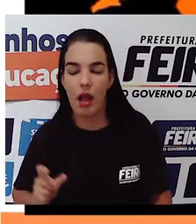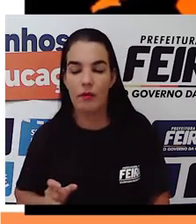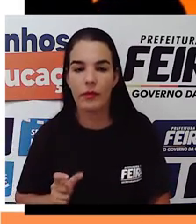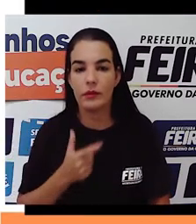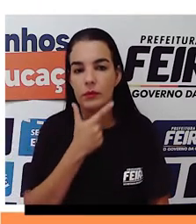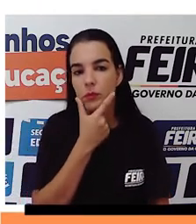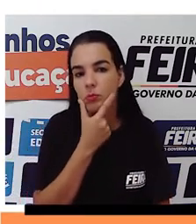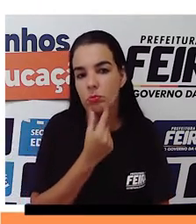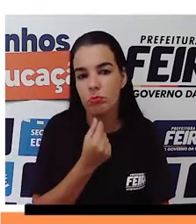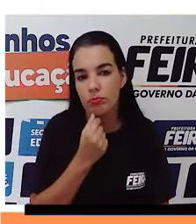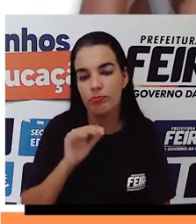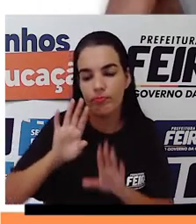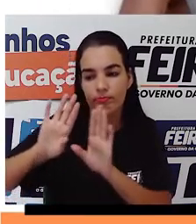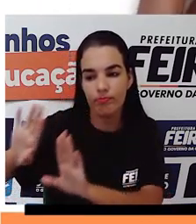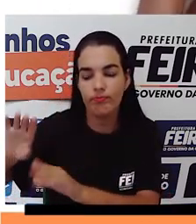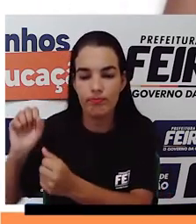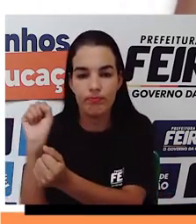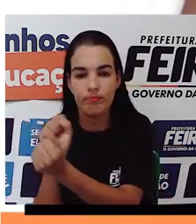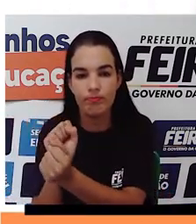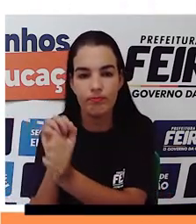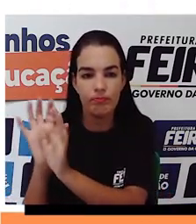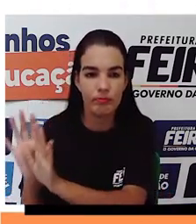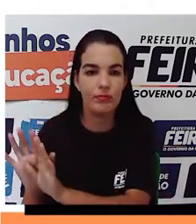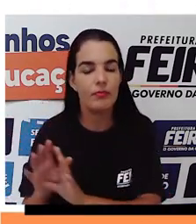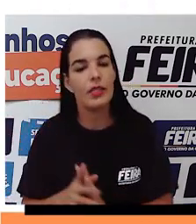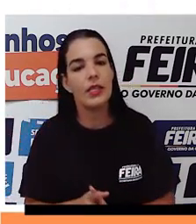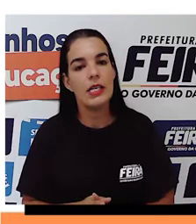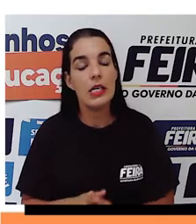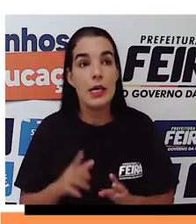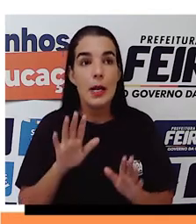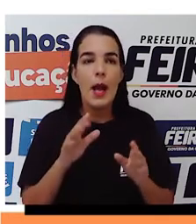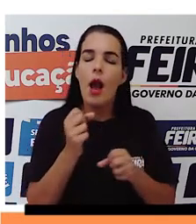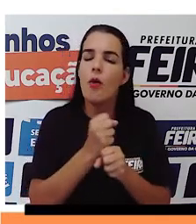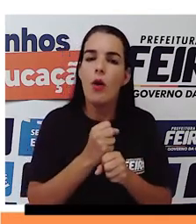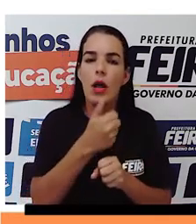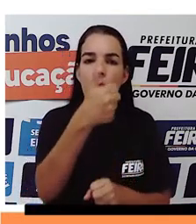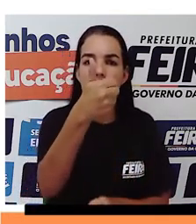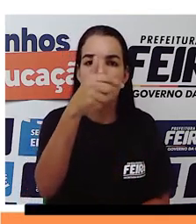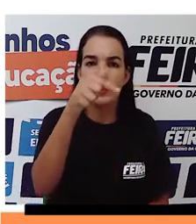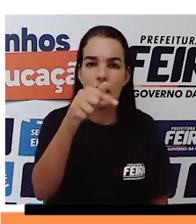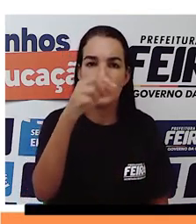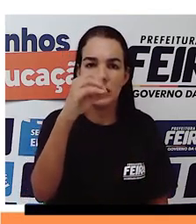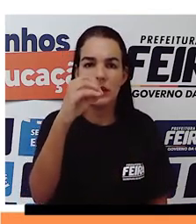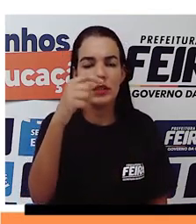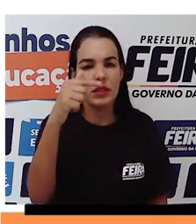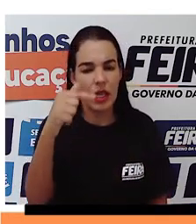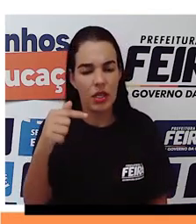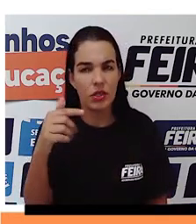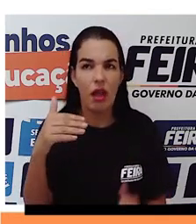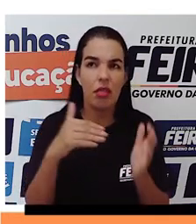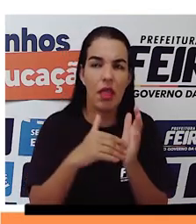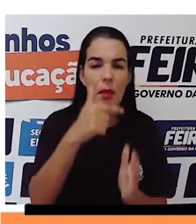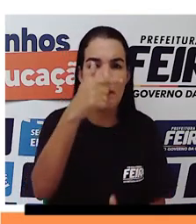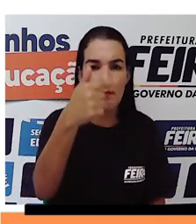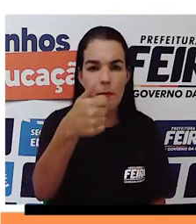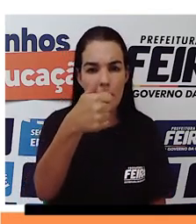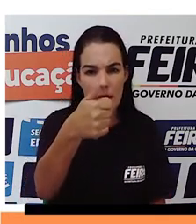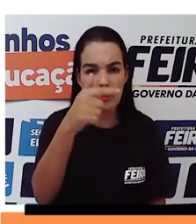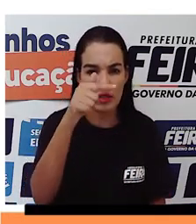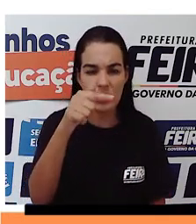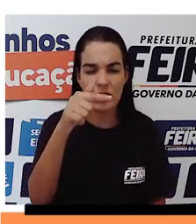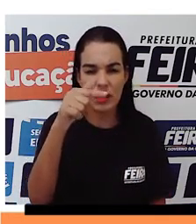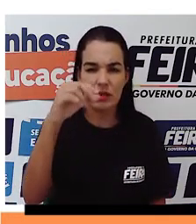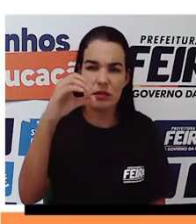revolta, ocorreu em Minas Gerais, nos anos de 1707 e 1709, a conhecida Guerra dos